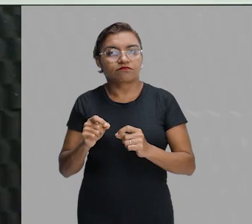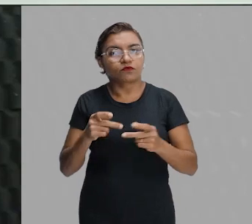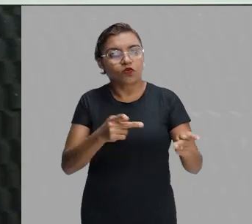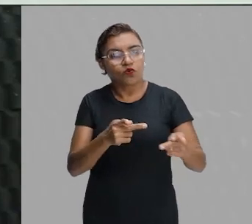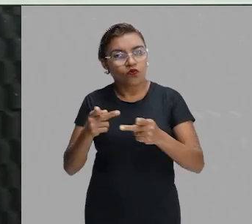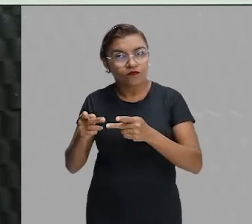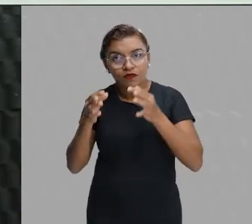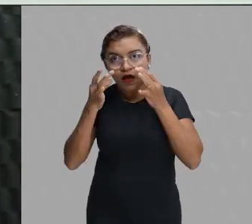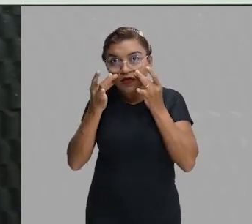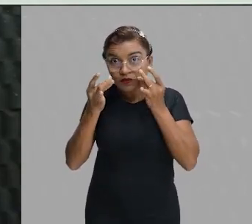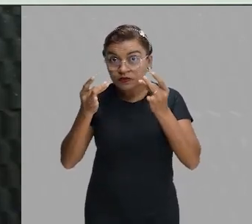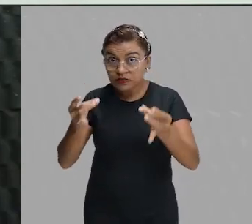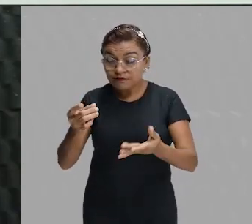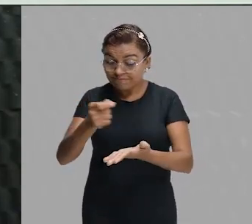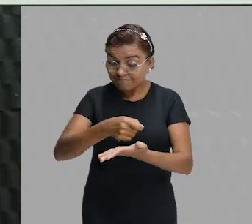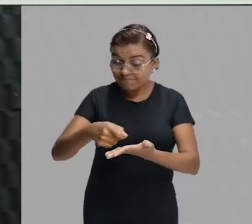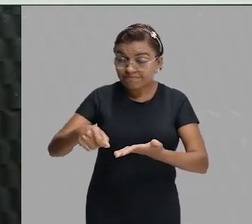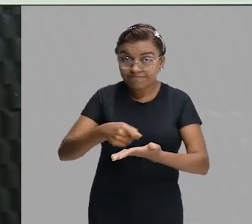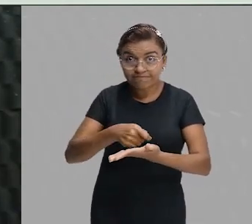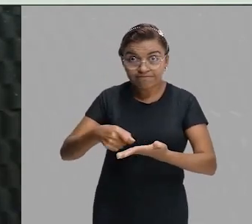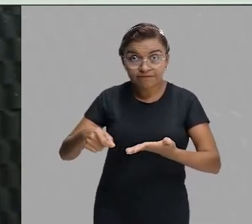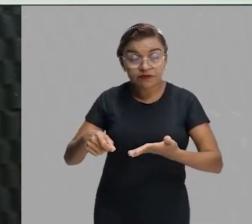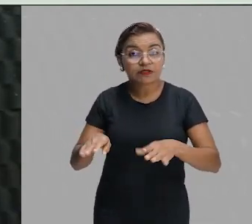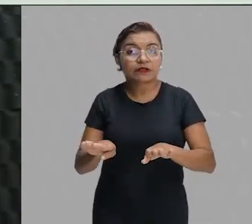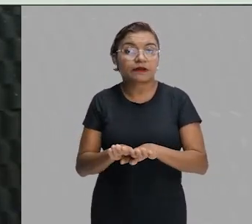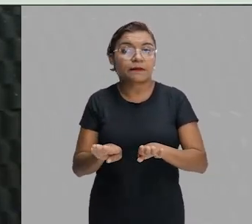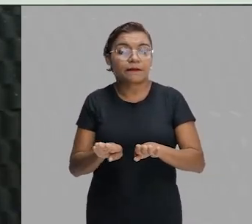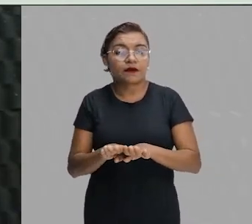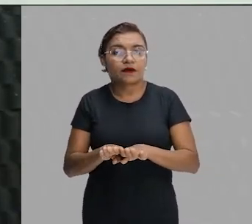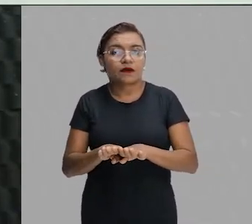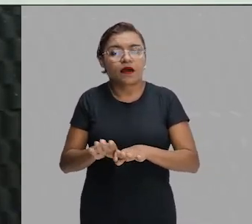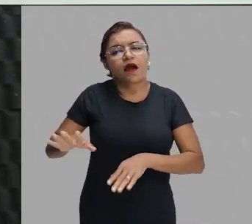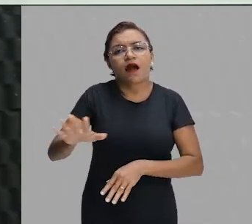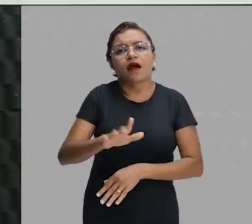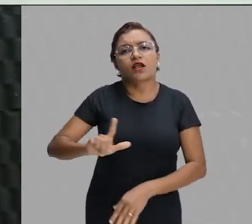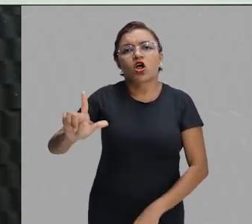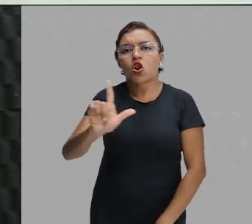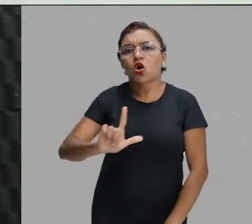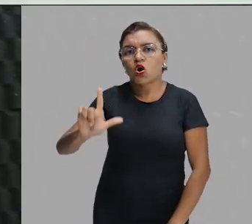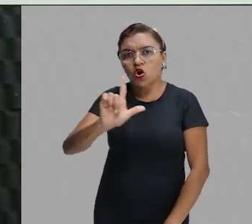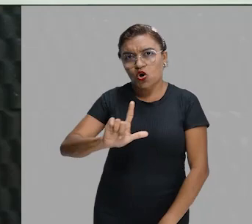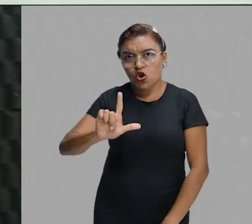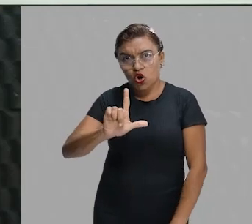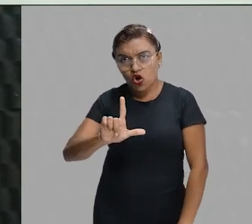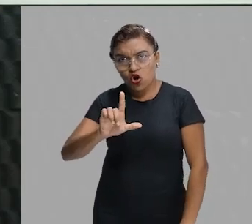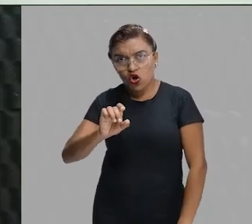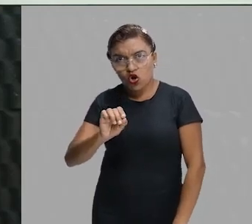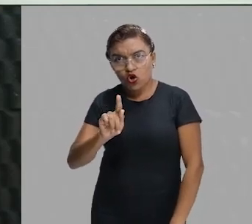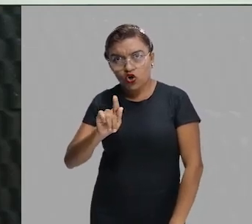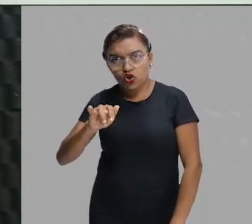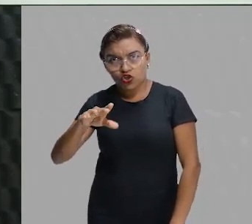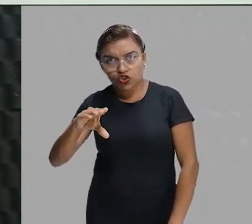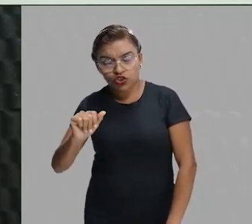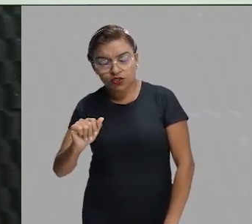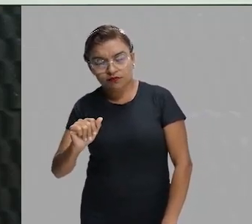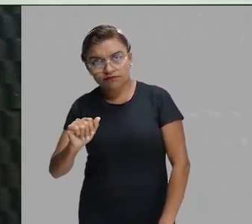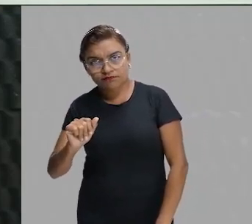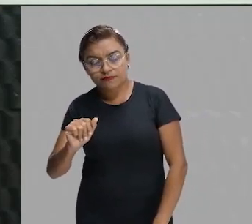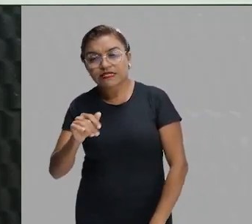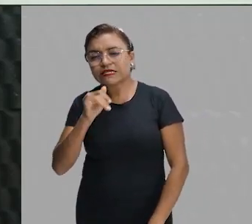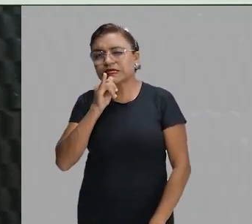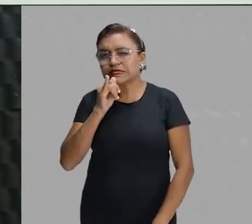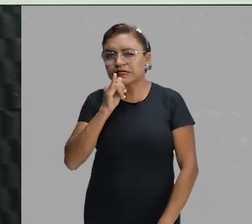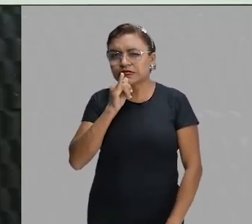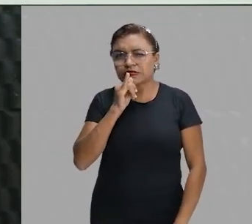atenção, anotar algumas coisas e ver a parte lógica, porque o que nos interessa aqui, eu não vou entrar na área de língua portuguesa, na